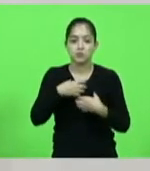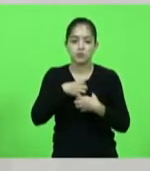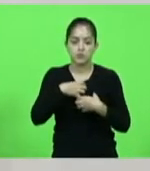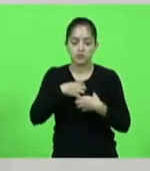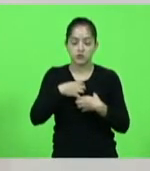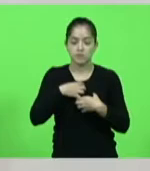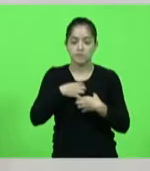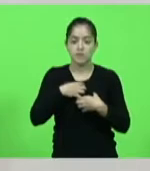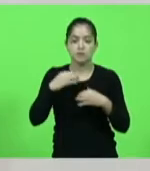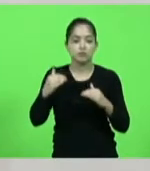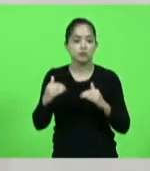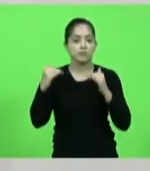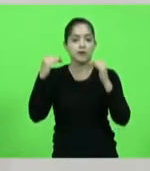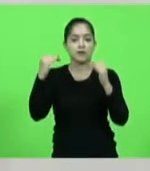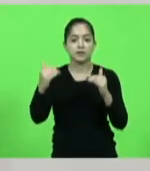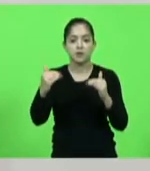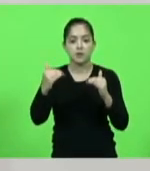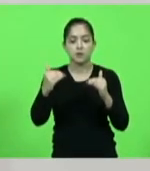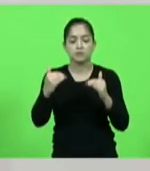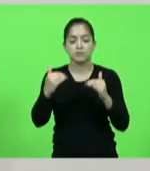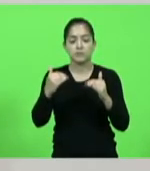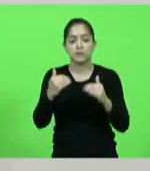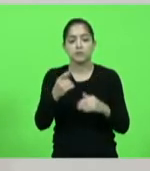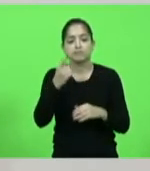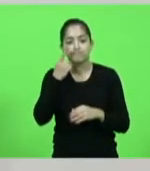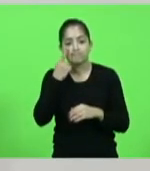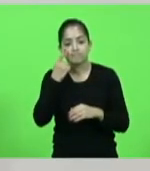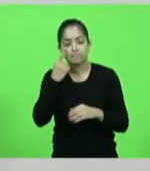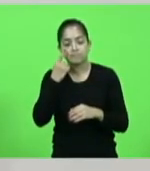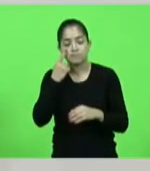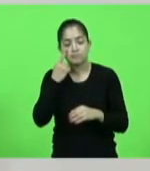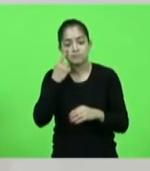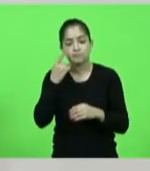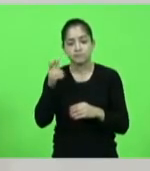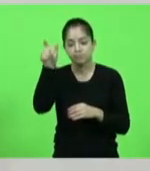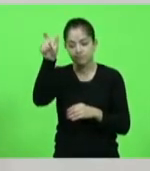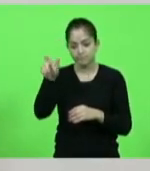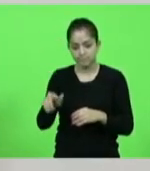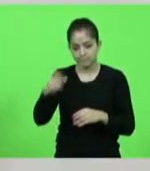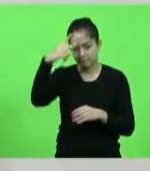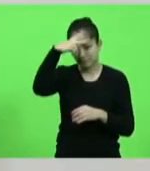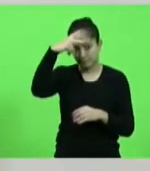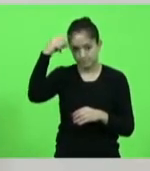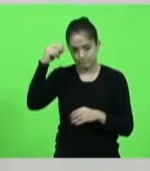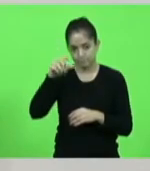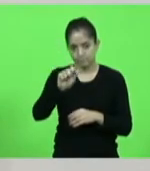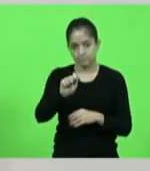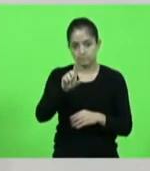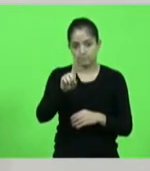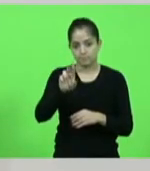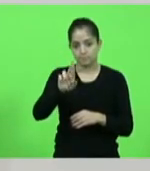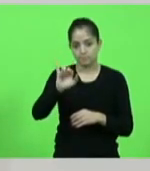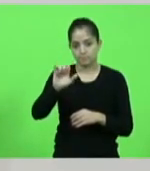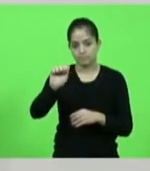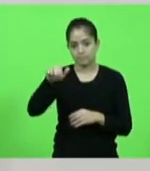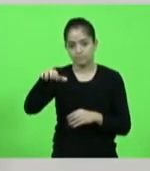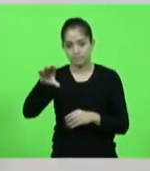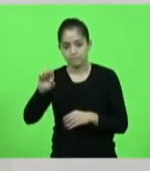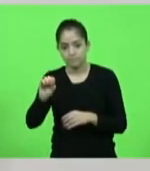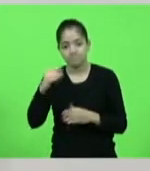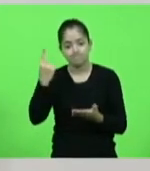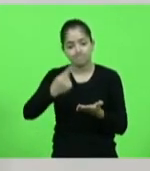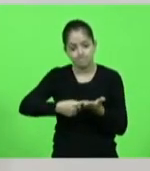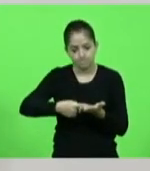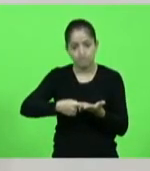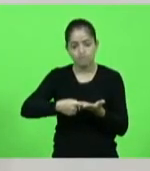maior ainda, porque ali dentro eu tive a oportunidade de olhar para o nosso prefeito, o prefeito Adriano, da nossa cidade ali, e eu senti um comprometimento muito